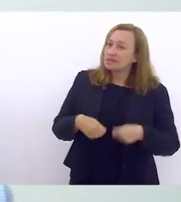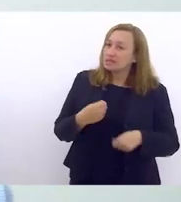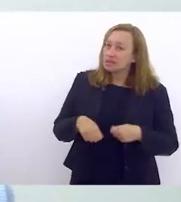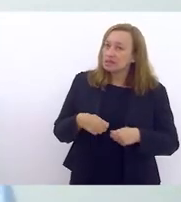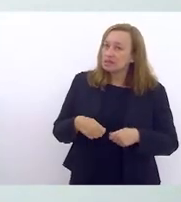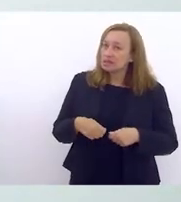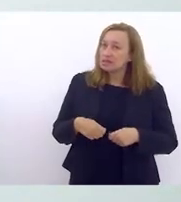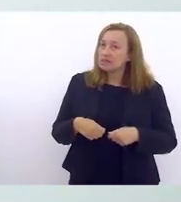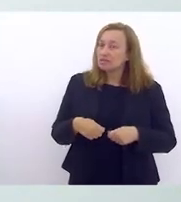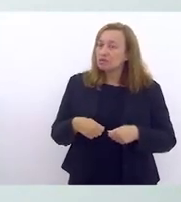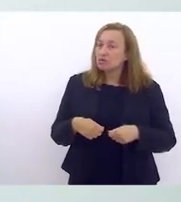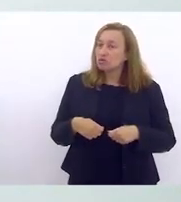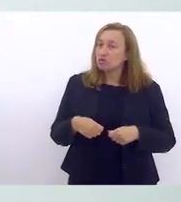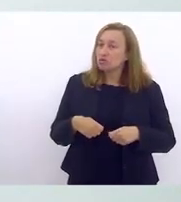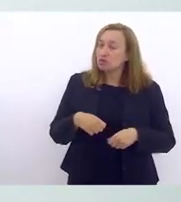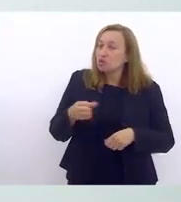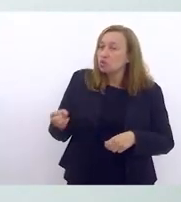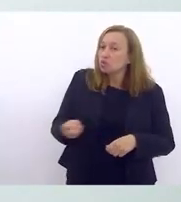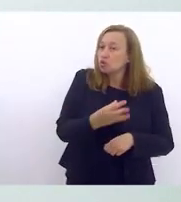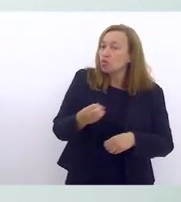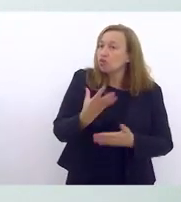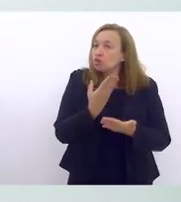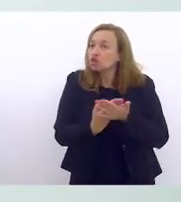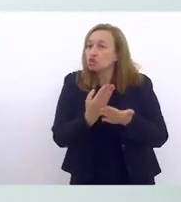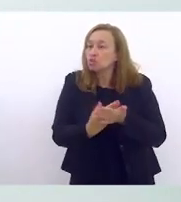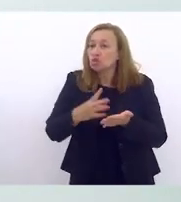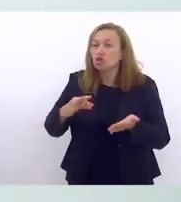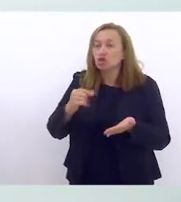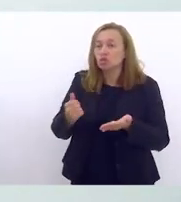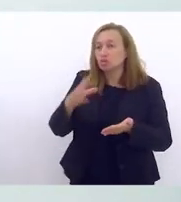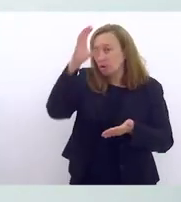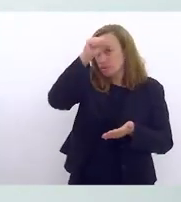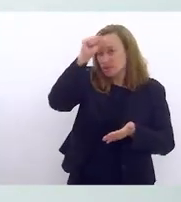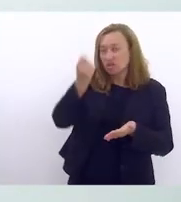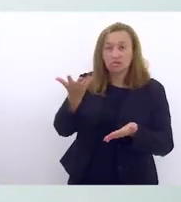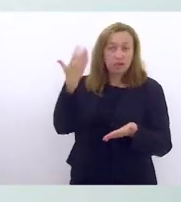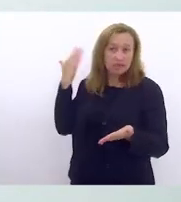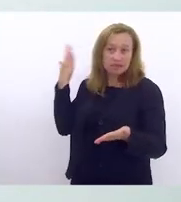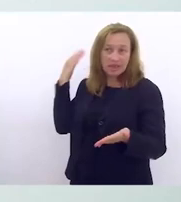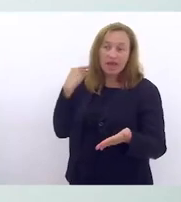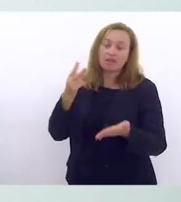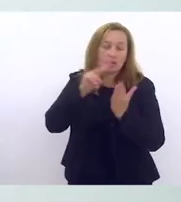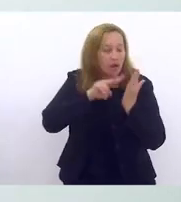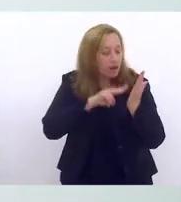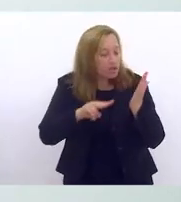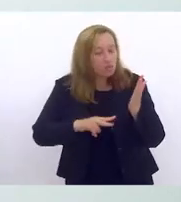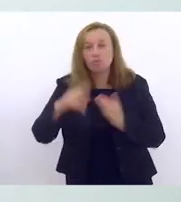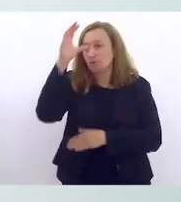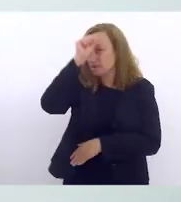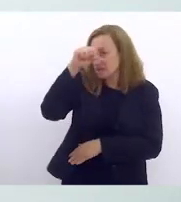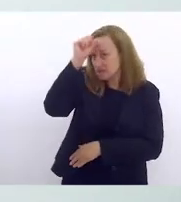daquilo que eu aprendi, em especial a leitura e o aprendizado com